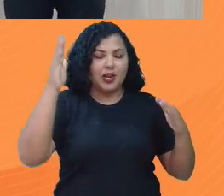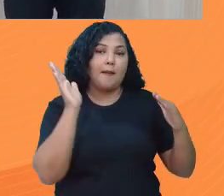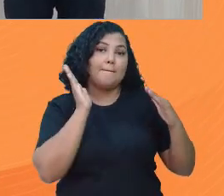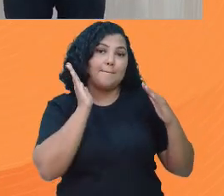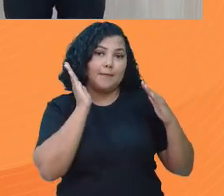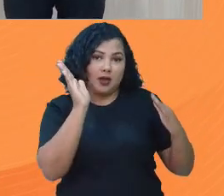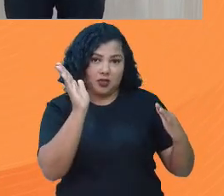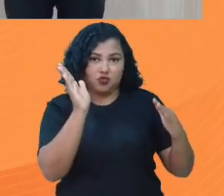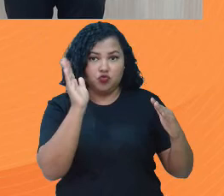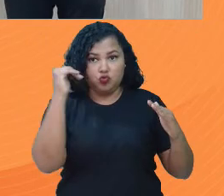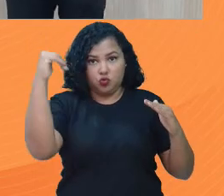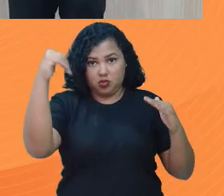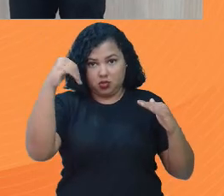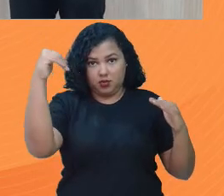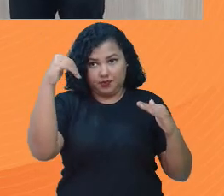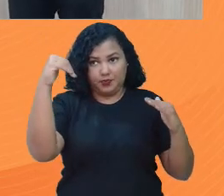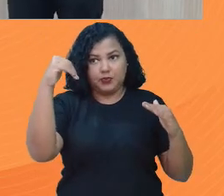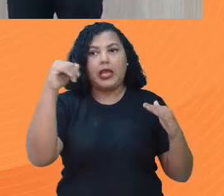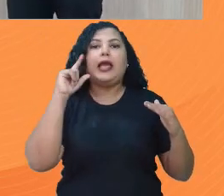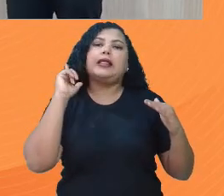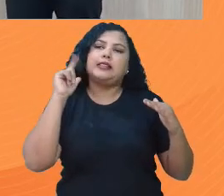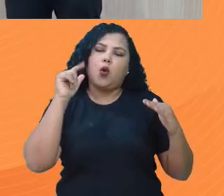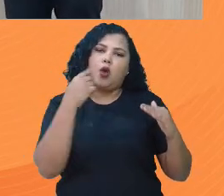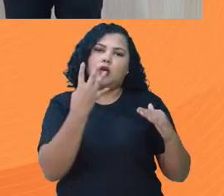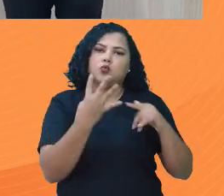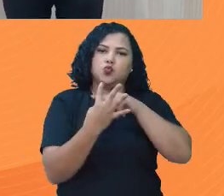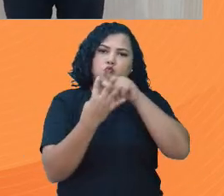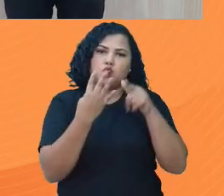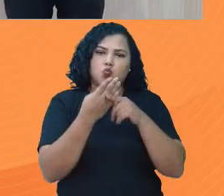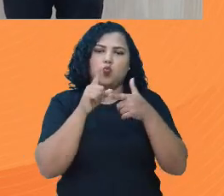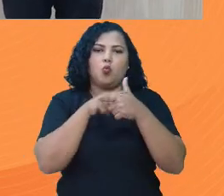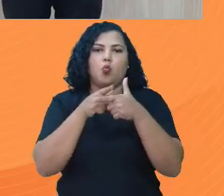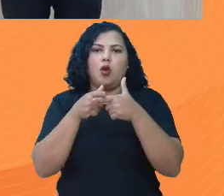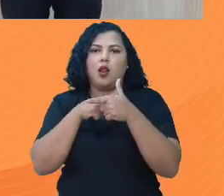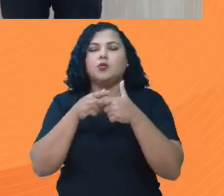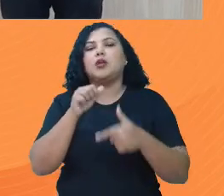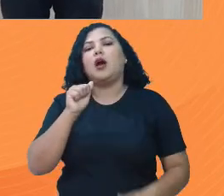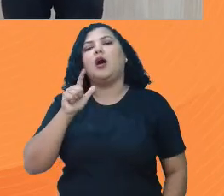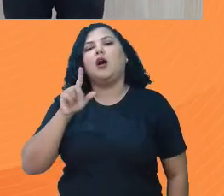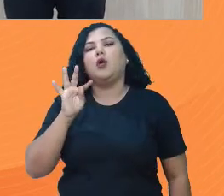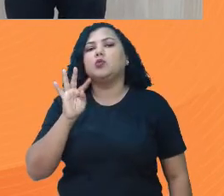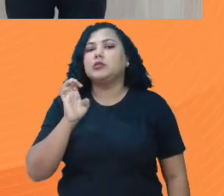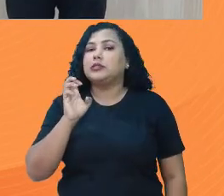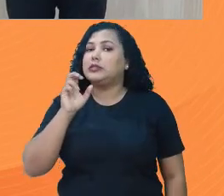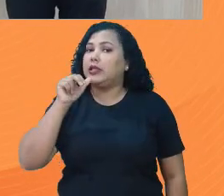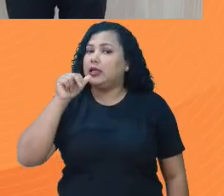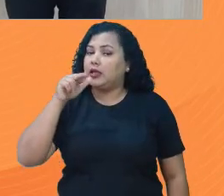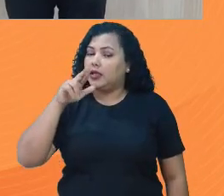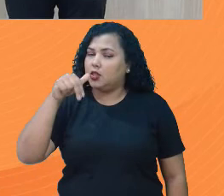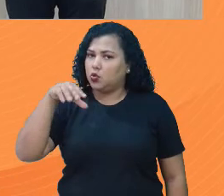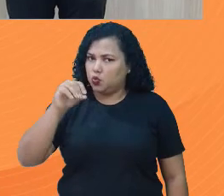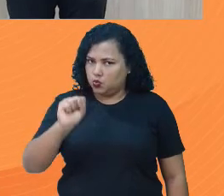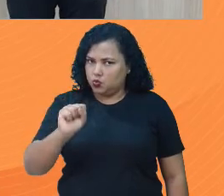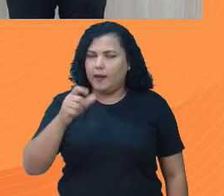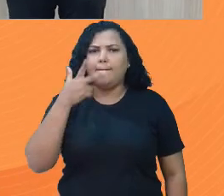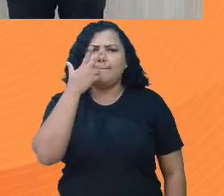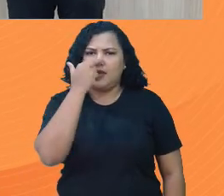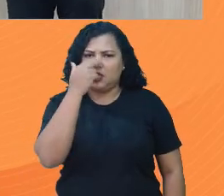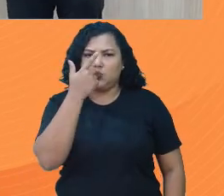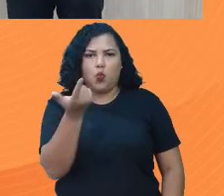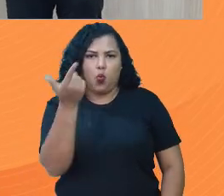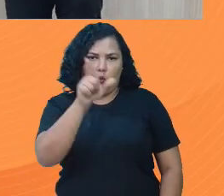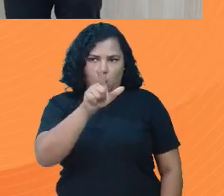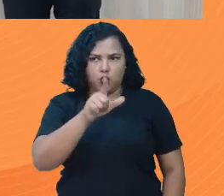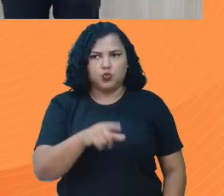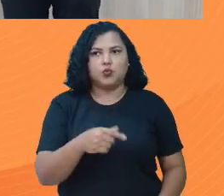está embaixo. Então, esses 4 ângulos aí, eles são ângulos alternos. Mesma coisa eu tenho com